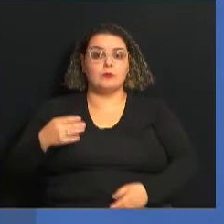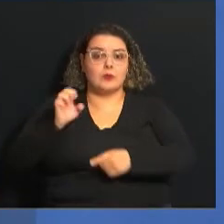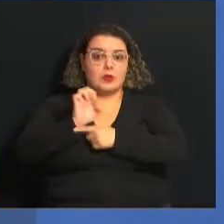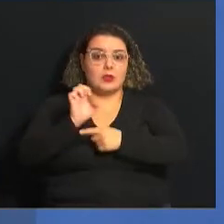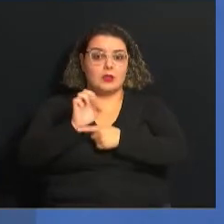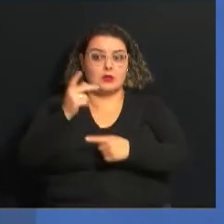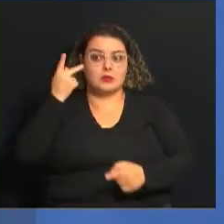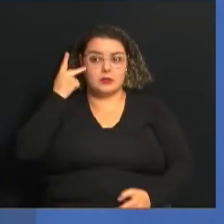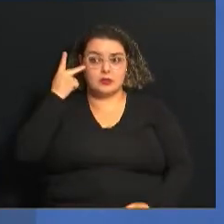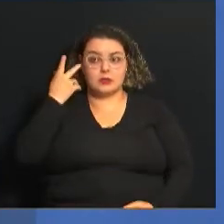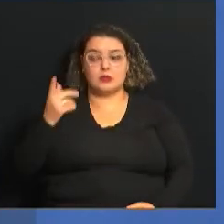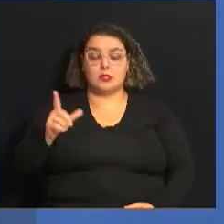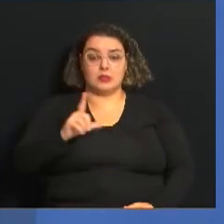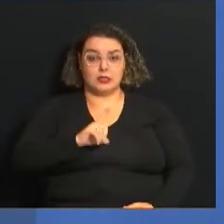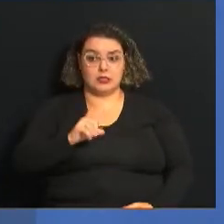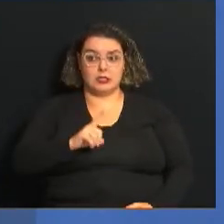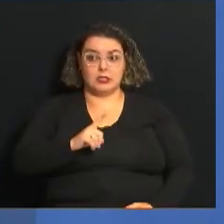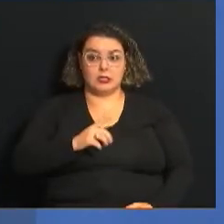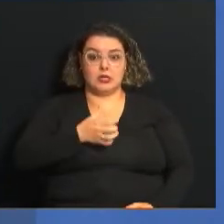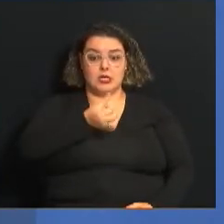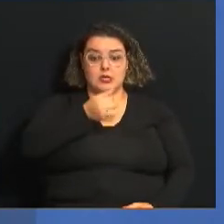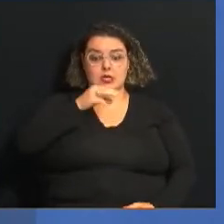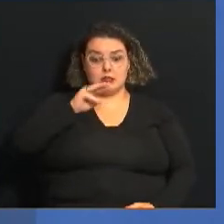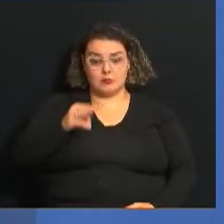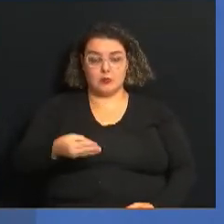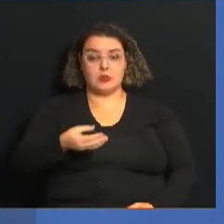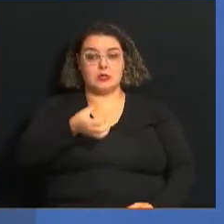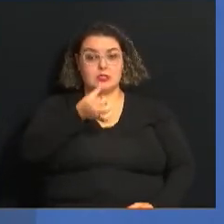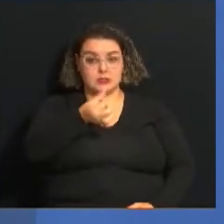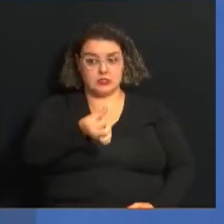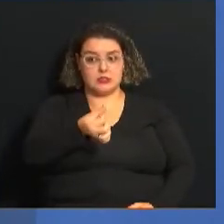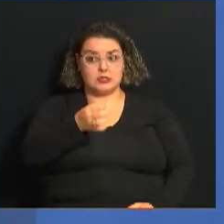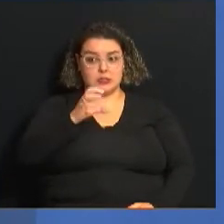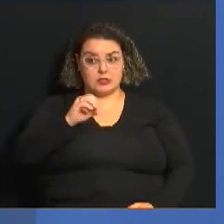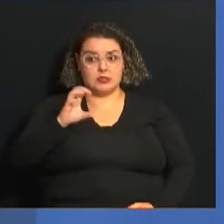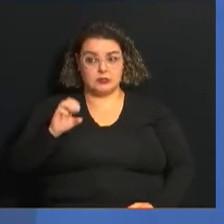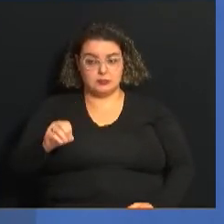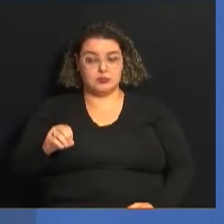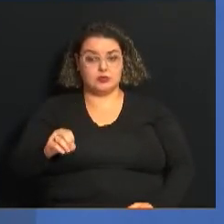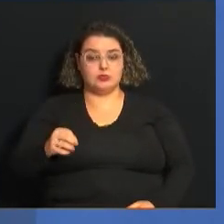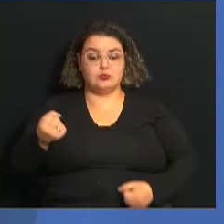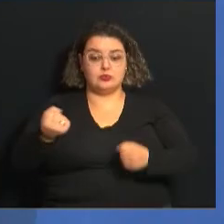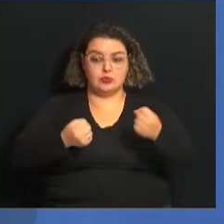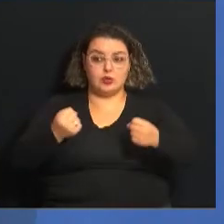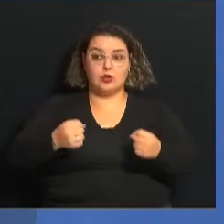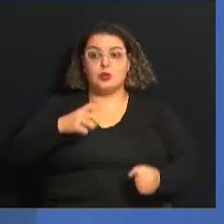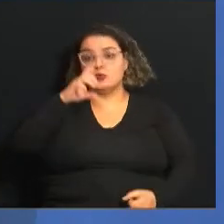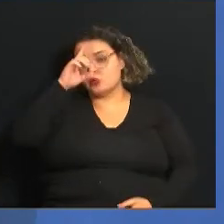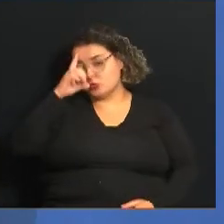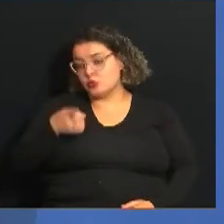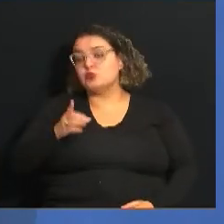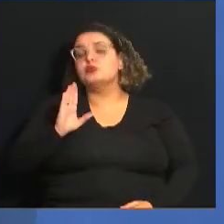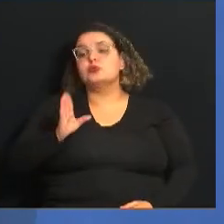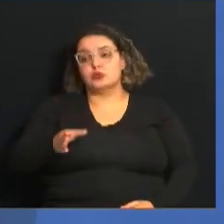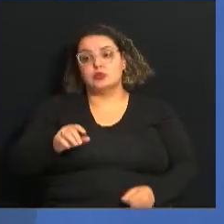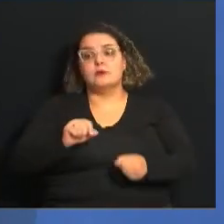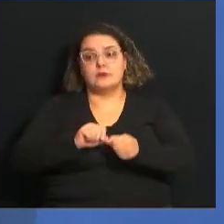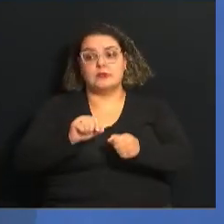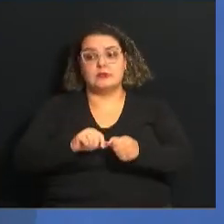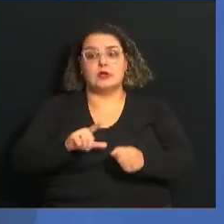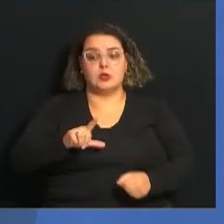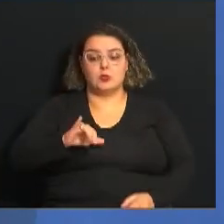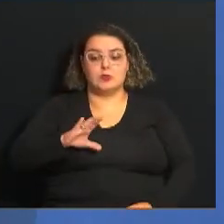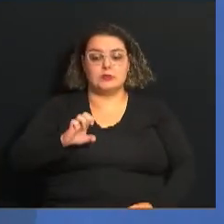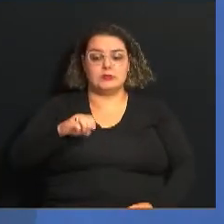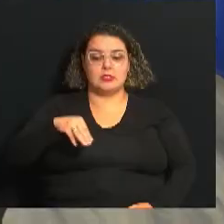a gente tem 6.600.000 veículos, ou seja, proprietários que já fizeram o licenciamento de